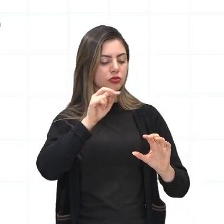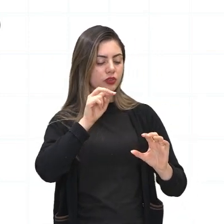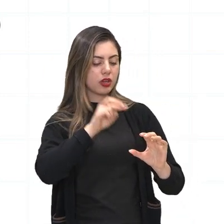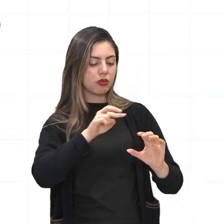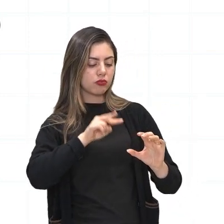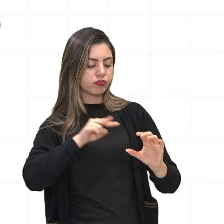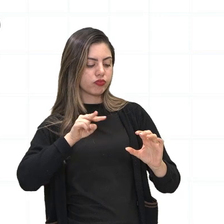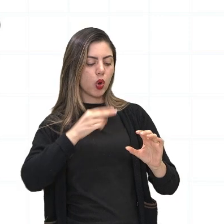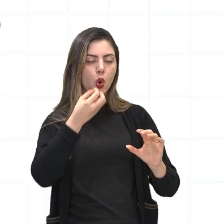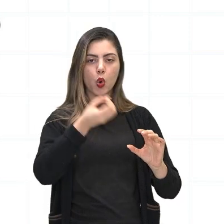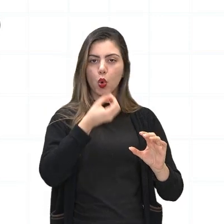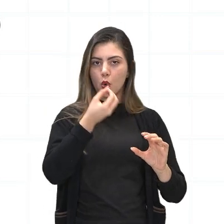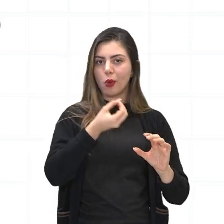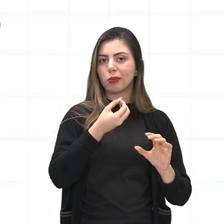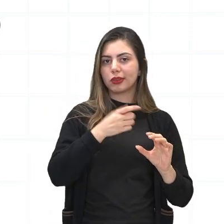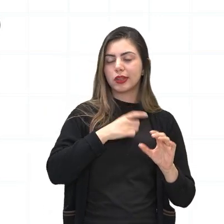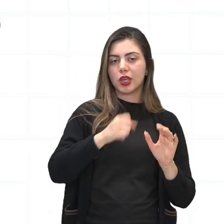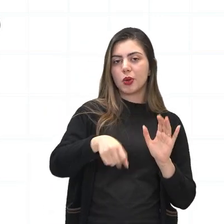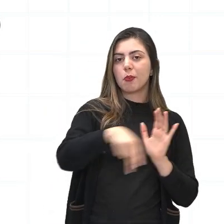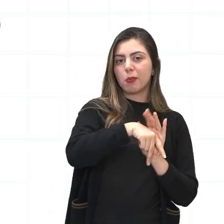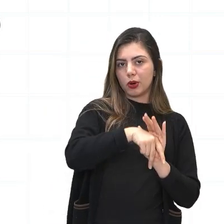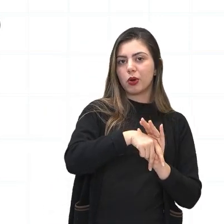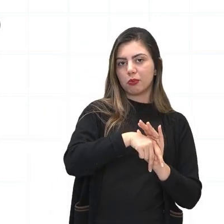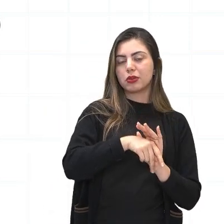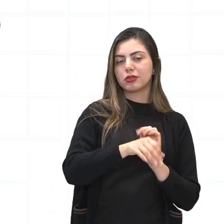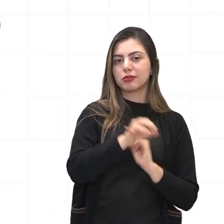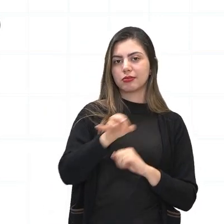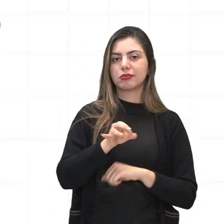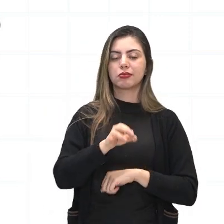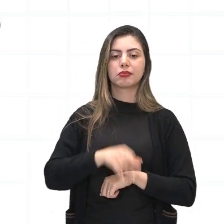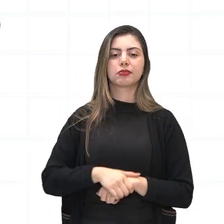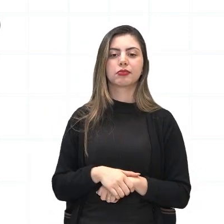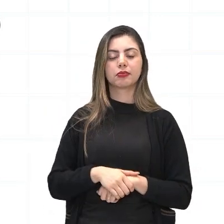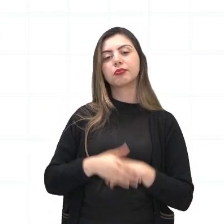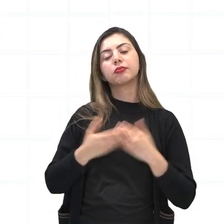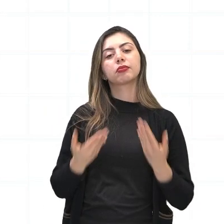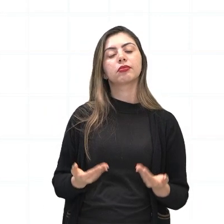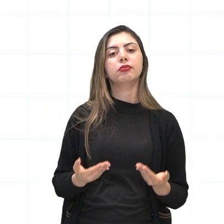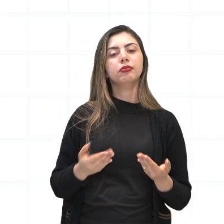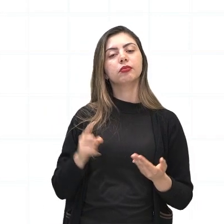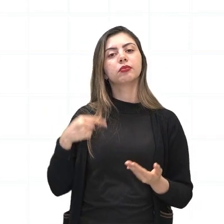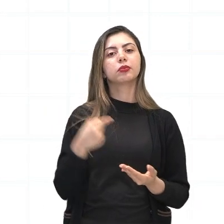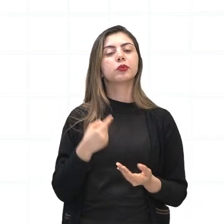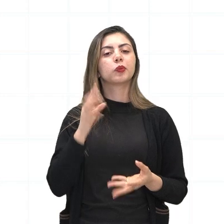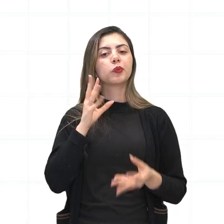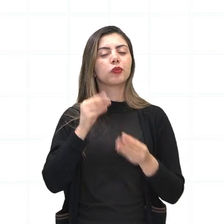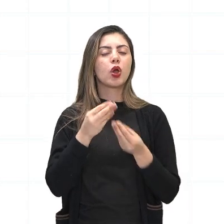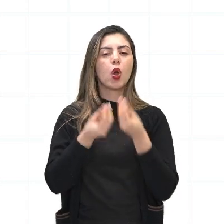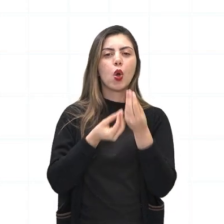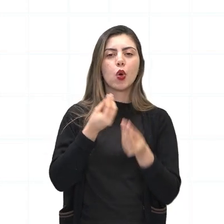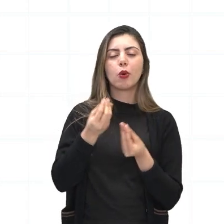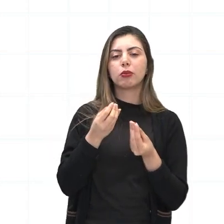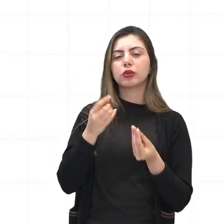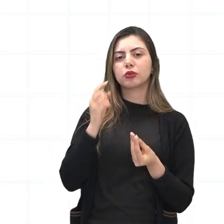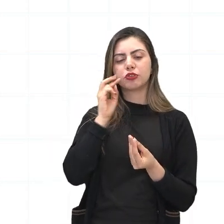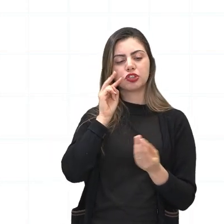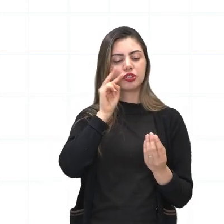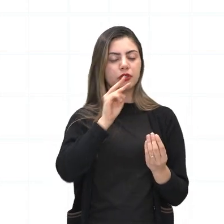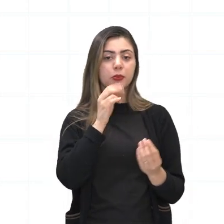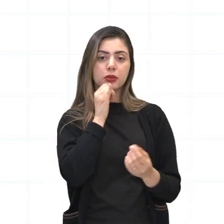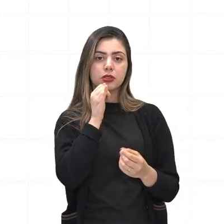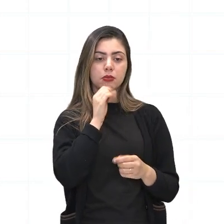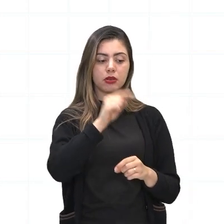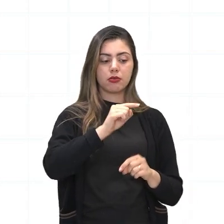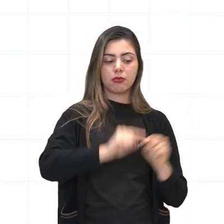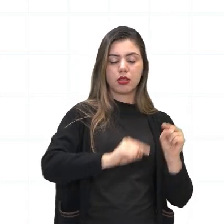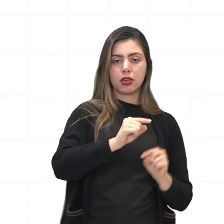pouco a questão da luz própria ou da luz da sombra projetada. Então, desse modo, vamos entender um objeto branco